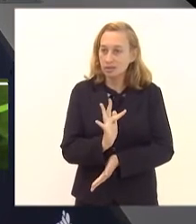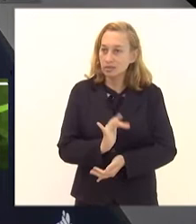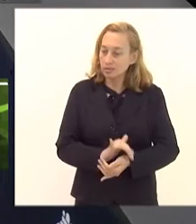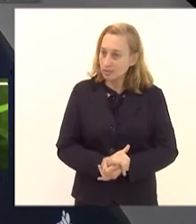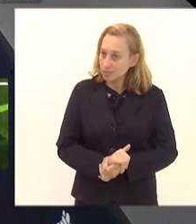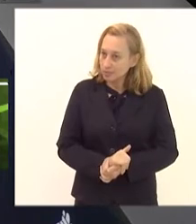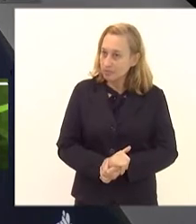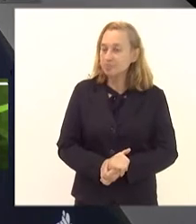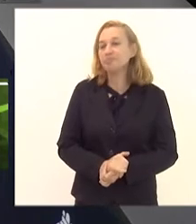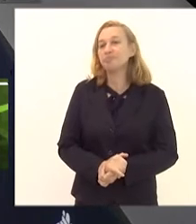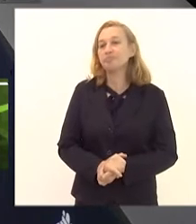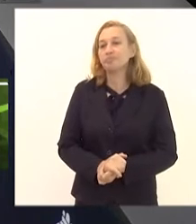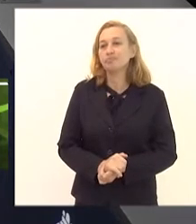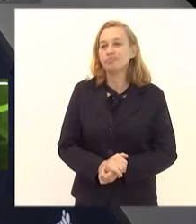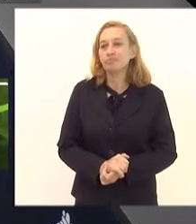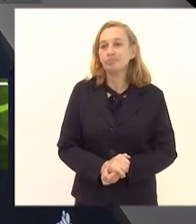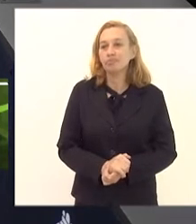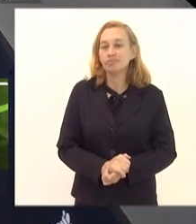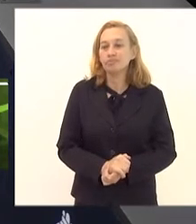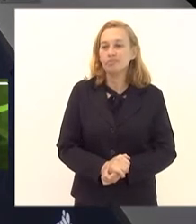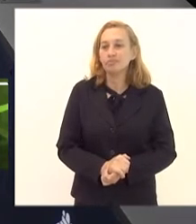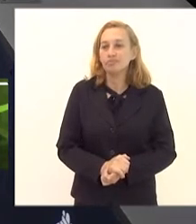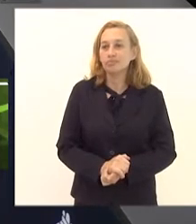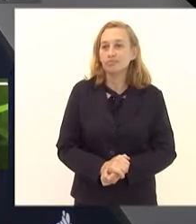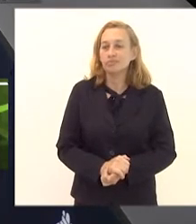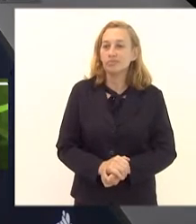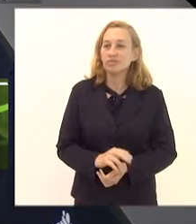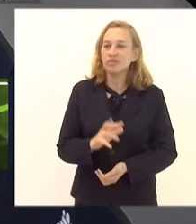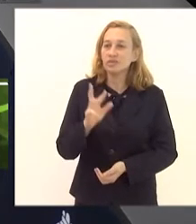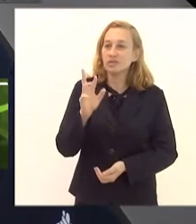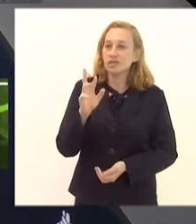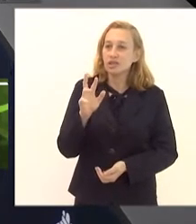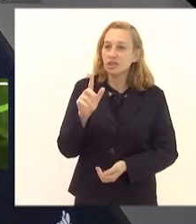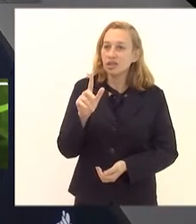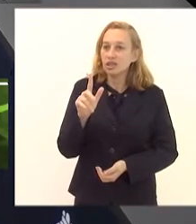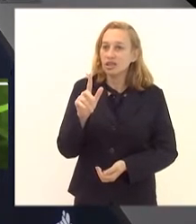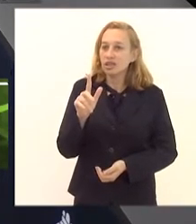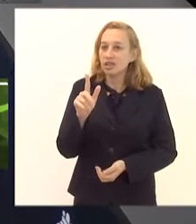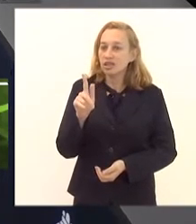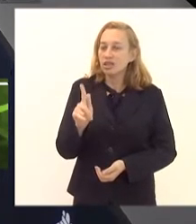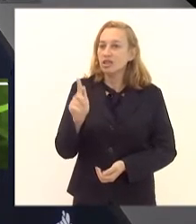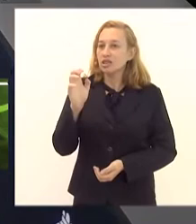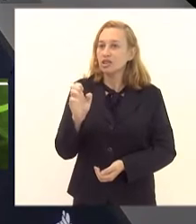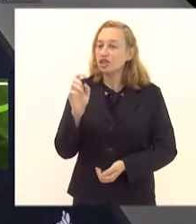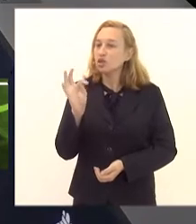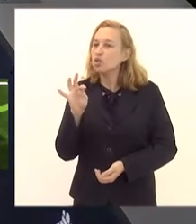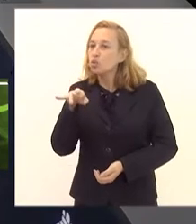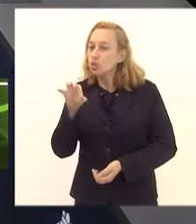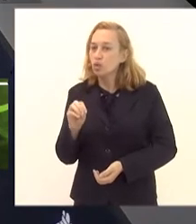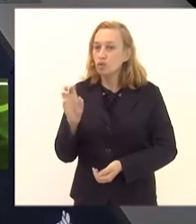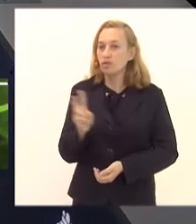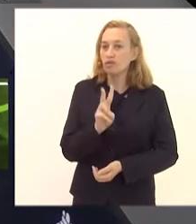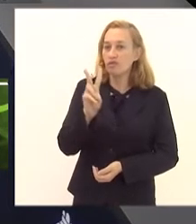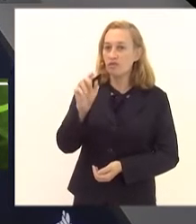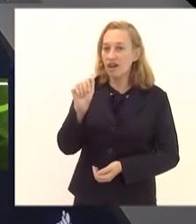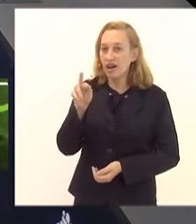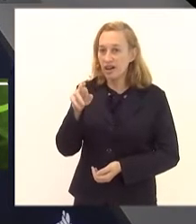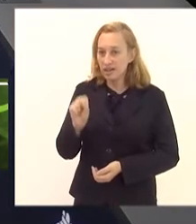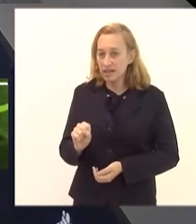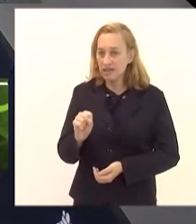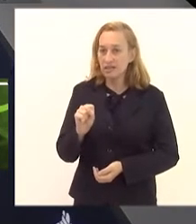Baixada Fluminense, que remonta a Getúlio Vargas, com mão de obra no braço,